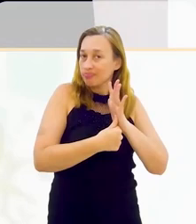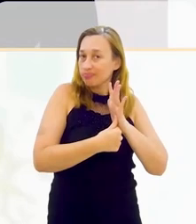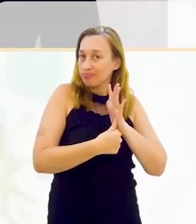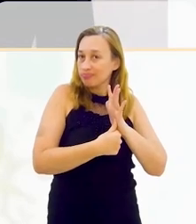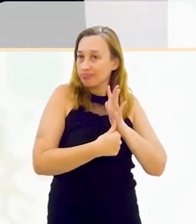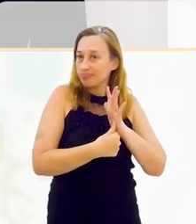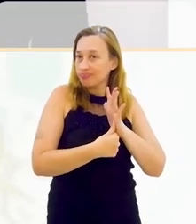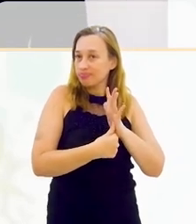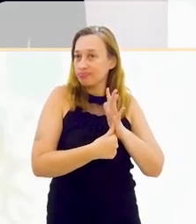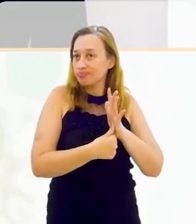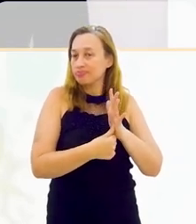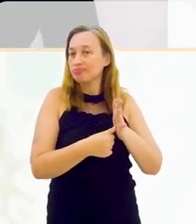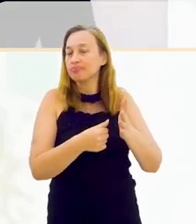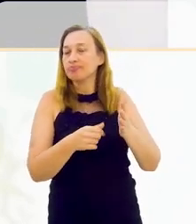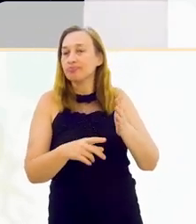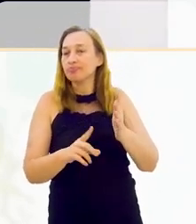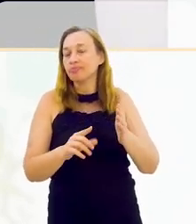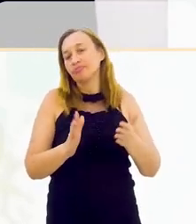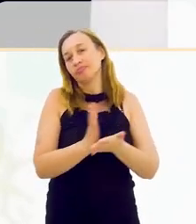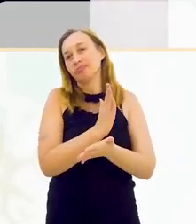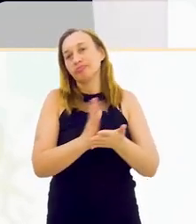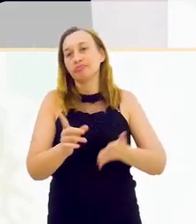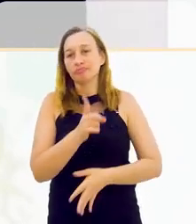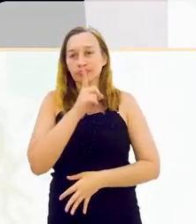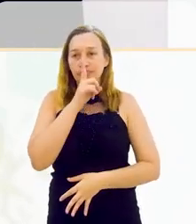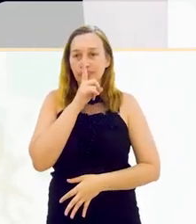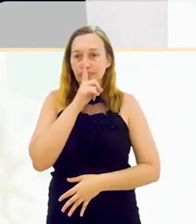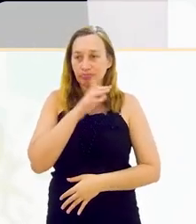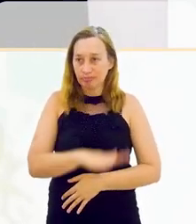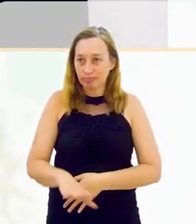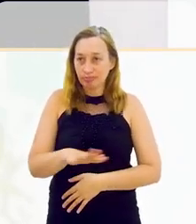identidade que foi muitas vezes silenciada na infância.